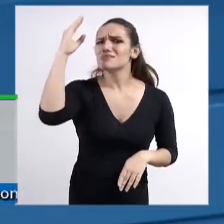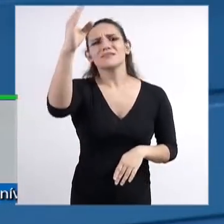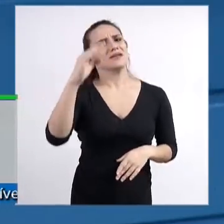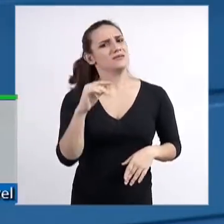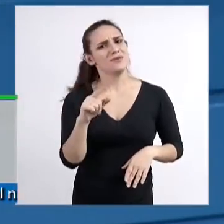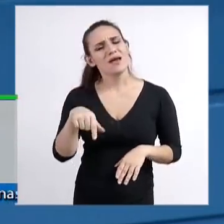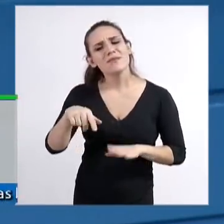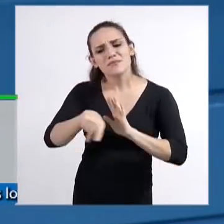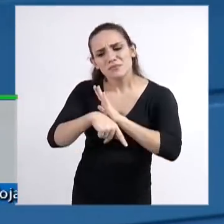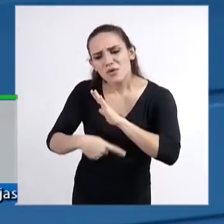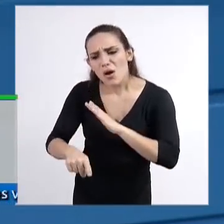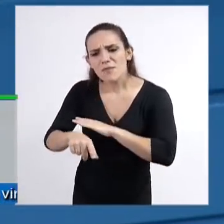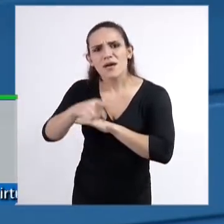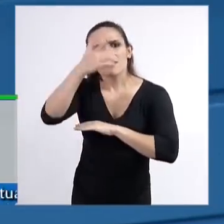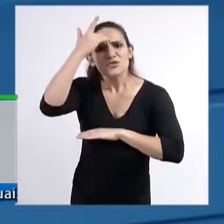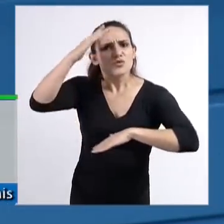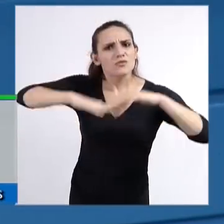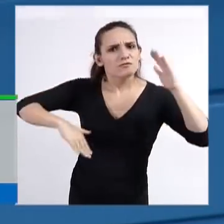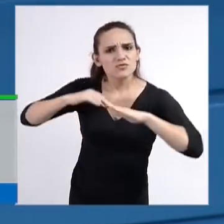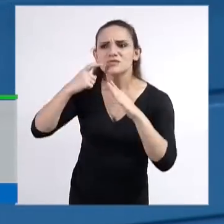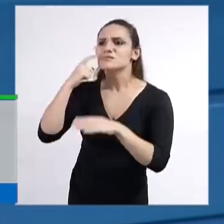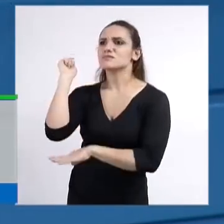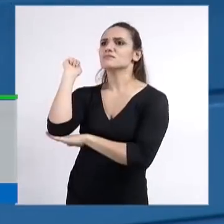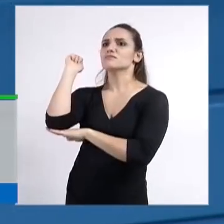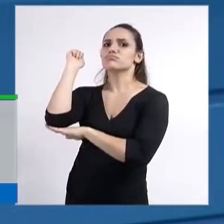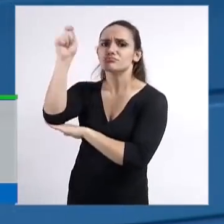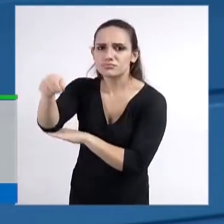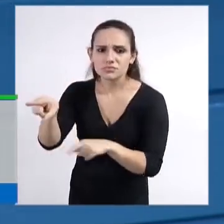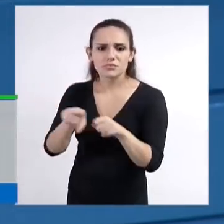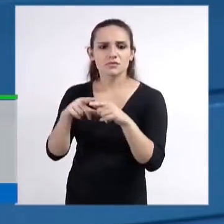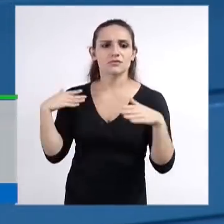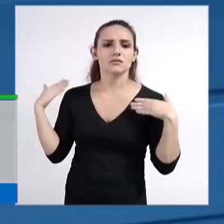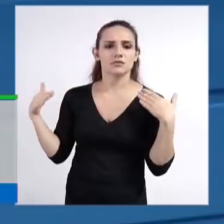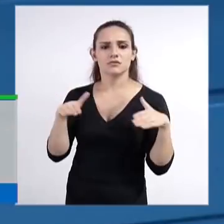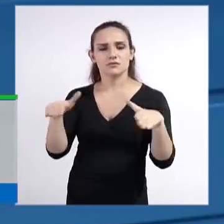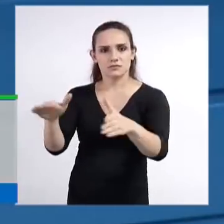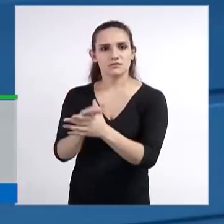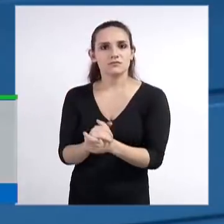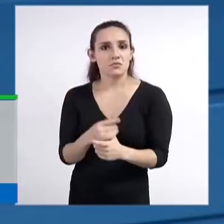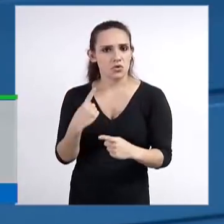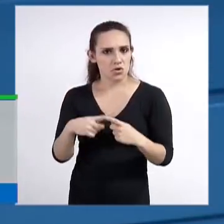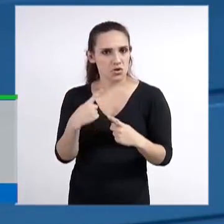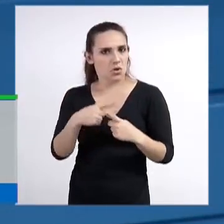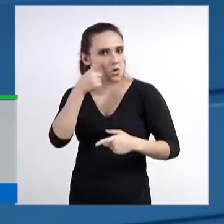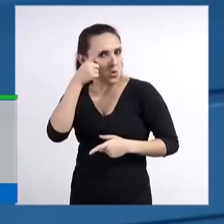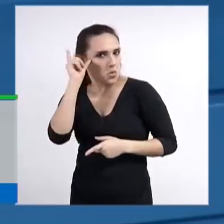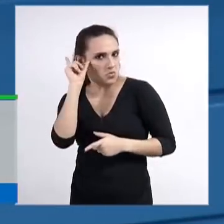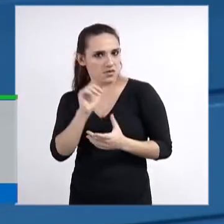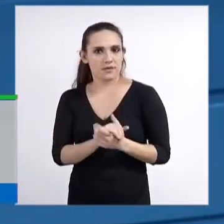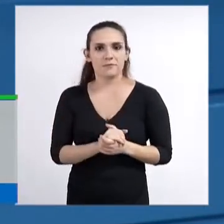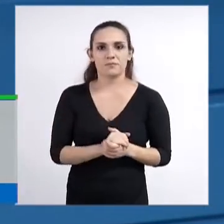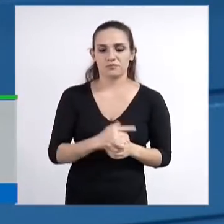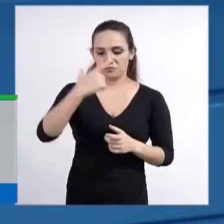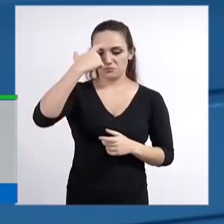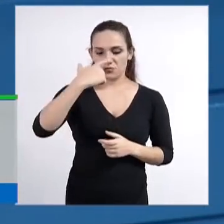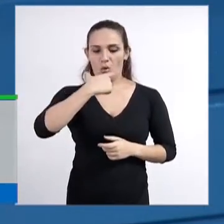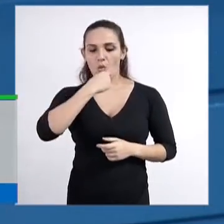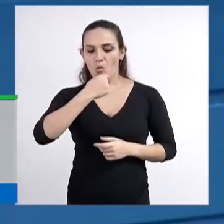envolvidas, que são os pescadores, que é o trade turístico. Ontem, a fala do professor